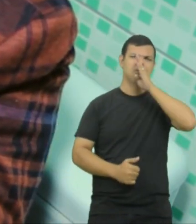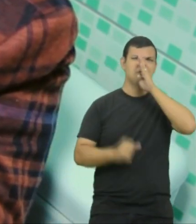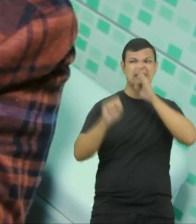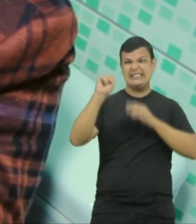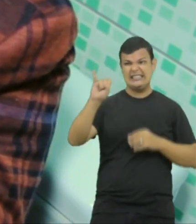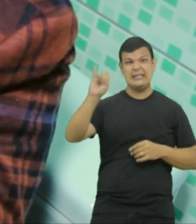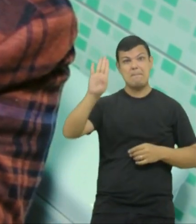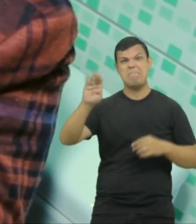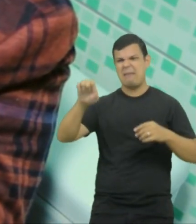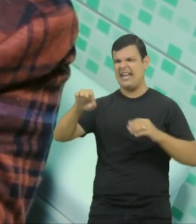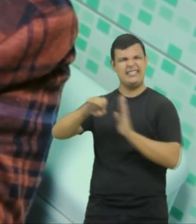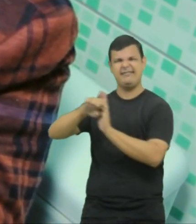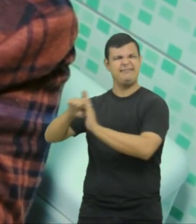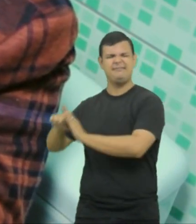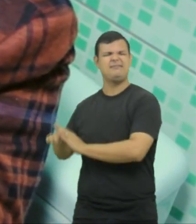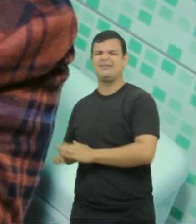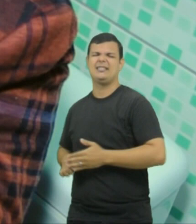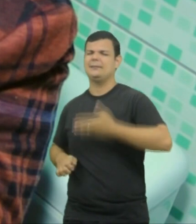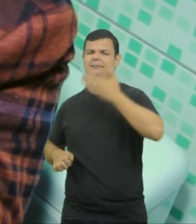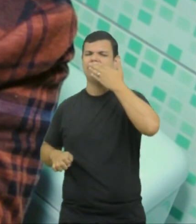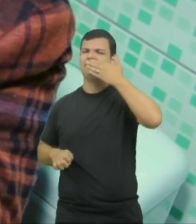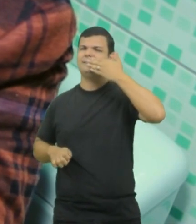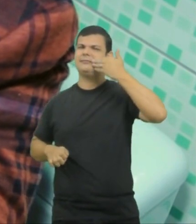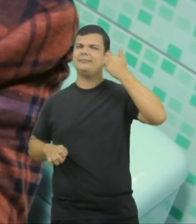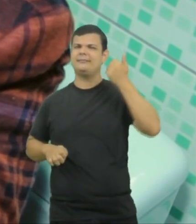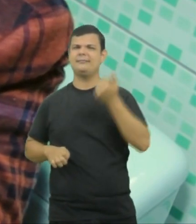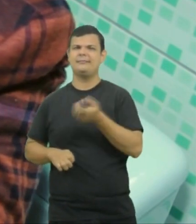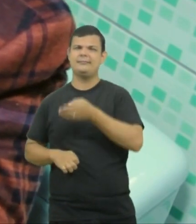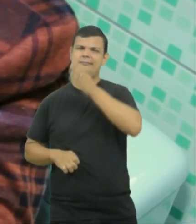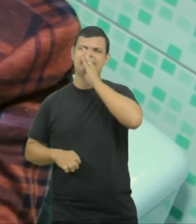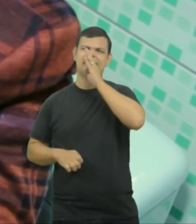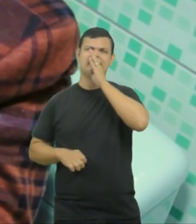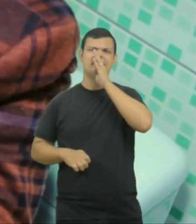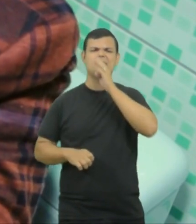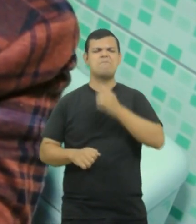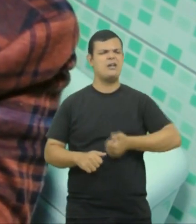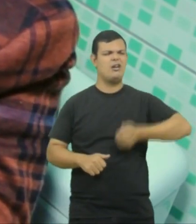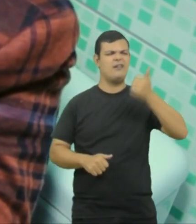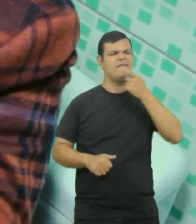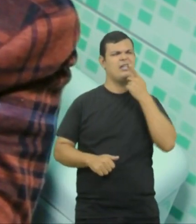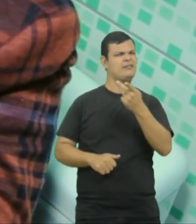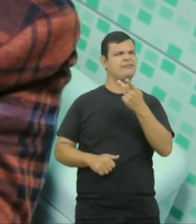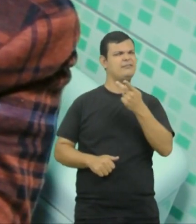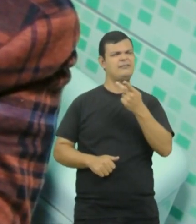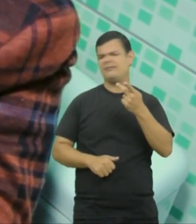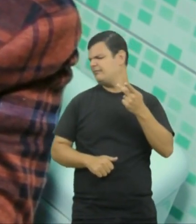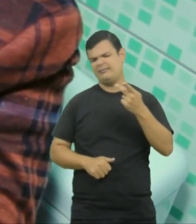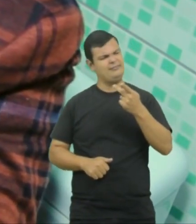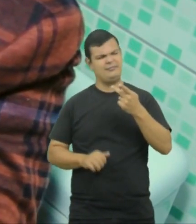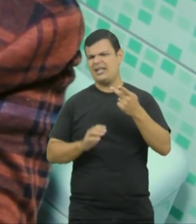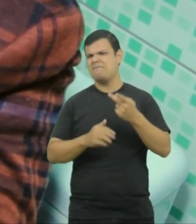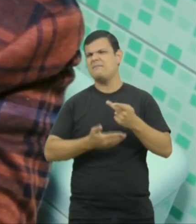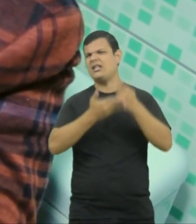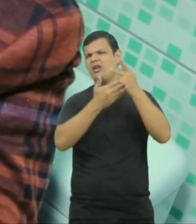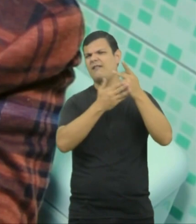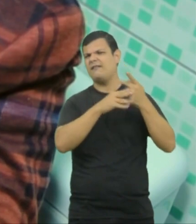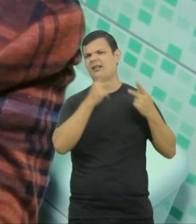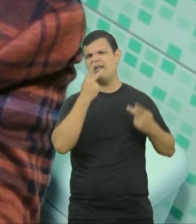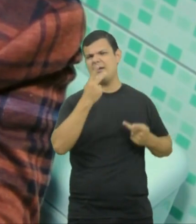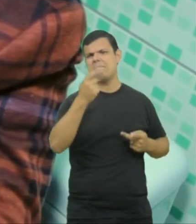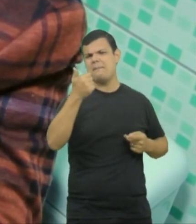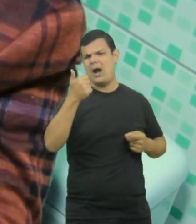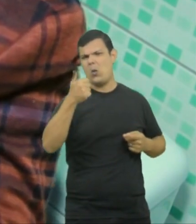aquele da Bíblia que rima com eu. Fale de alguém se tem algo bom para falar, de